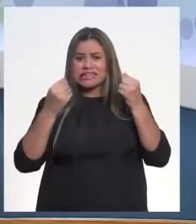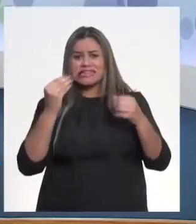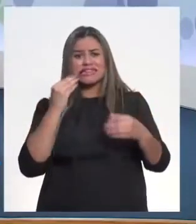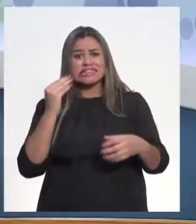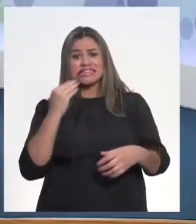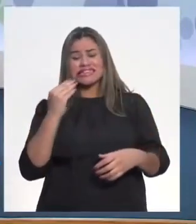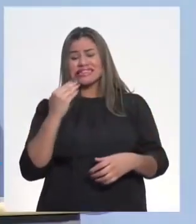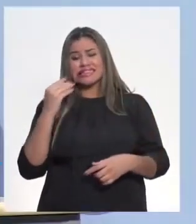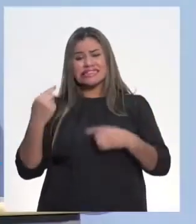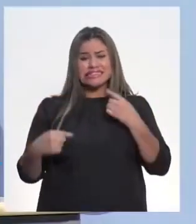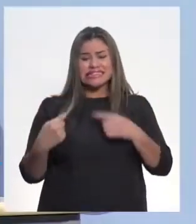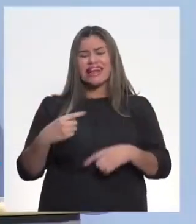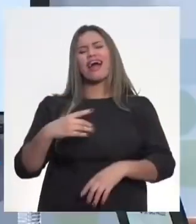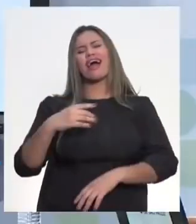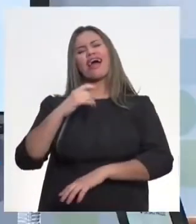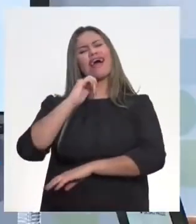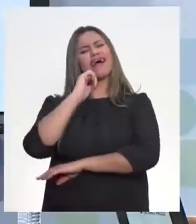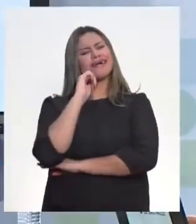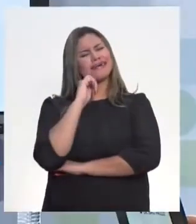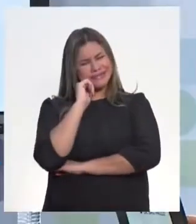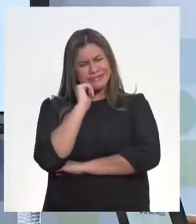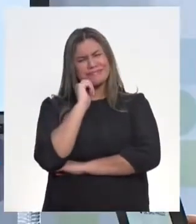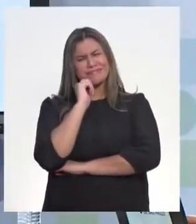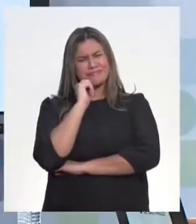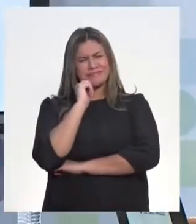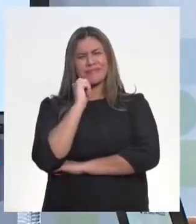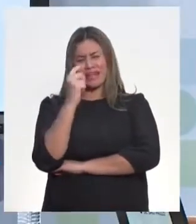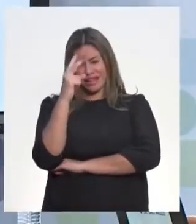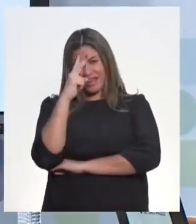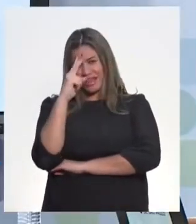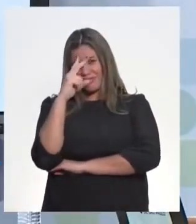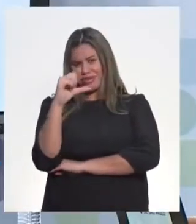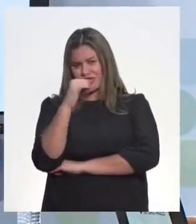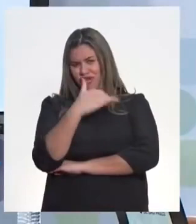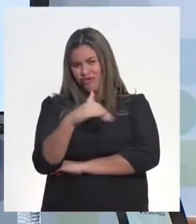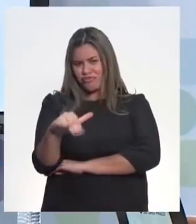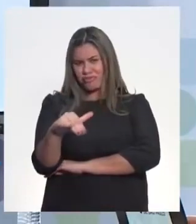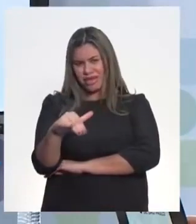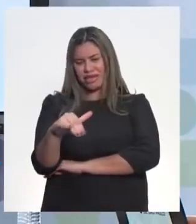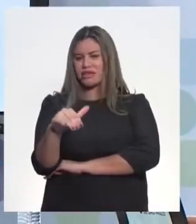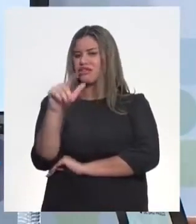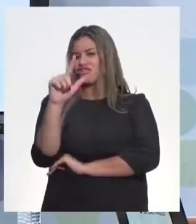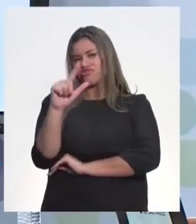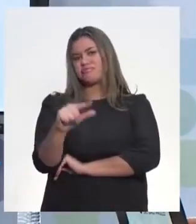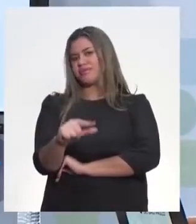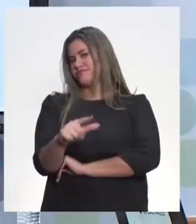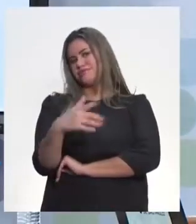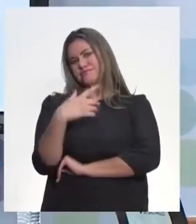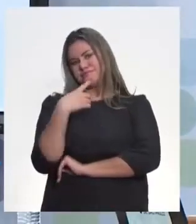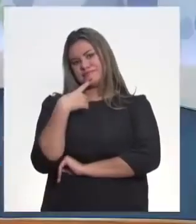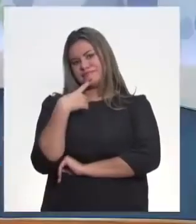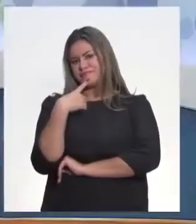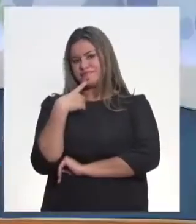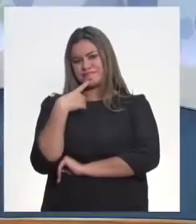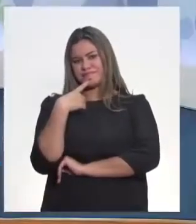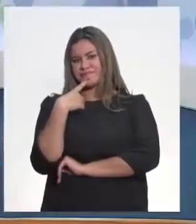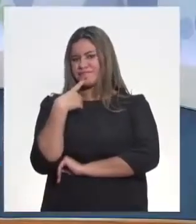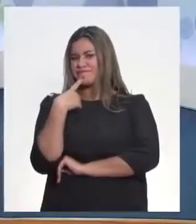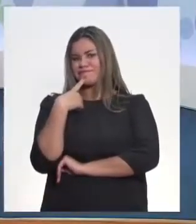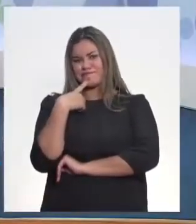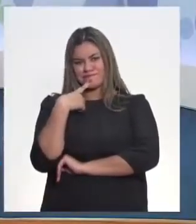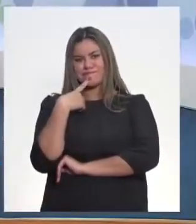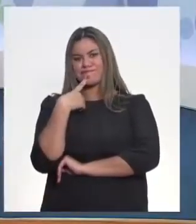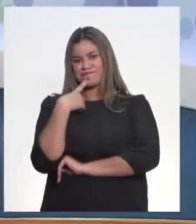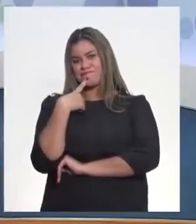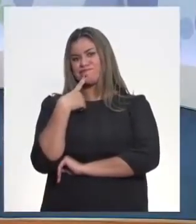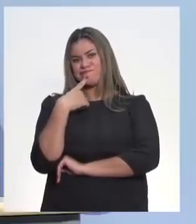aqueles 95%, ó, aquele 9,5%, né, dele? Já está caindo aí para quase menos meio ponto já